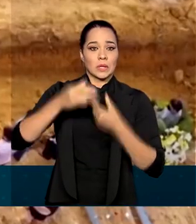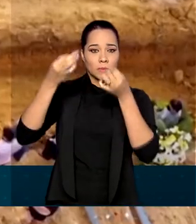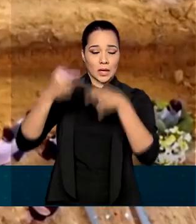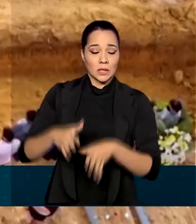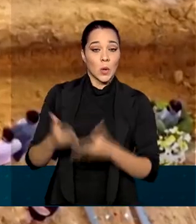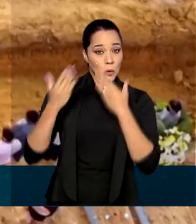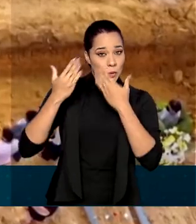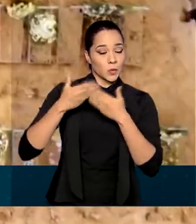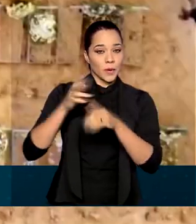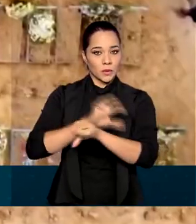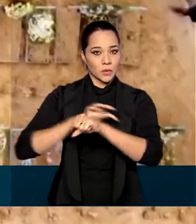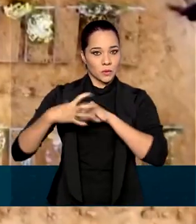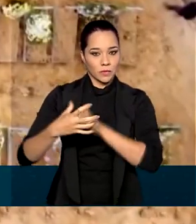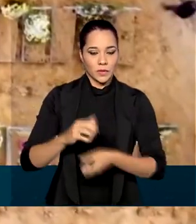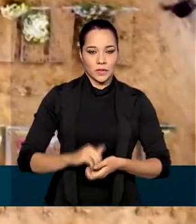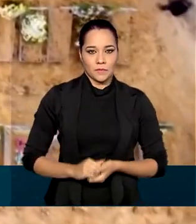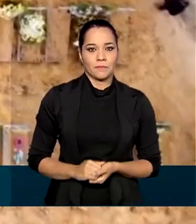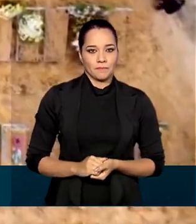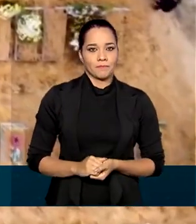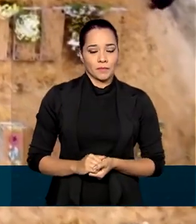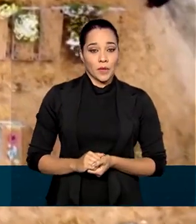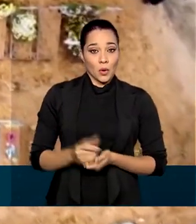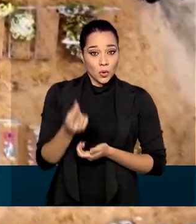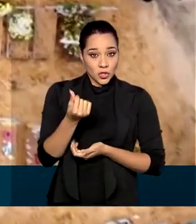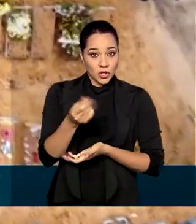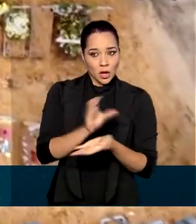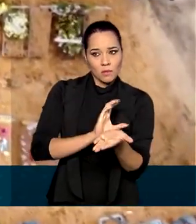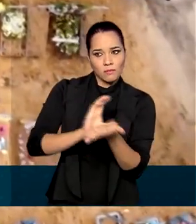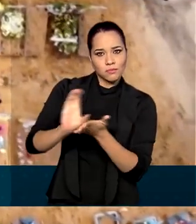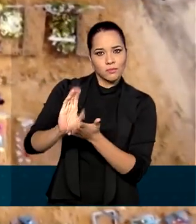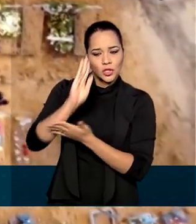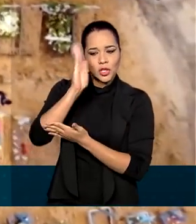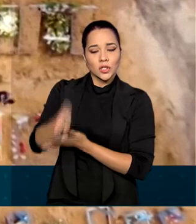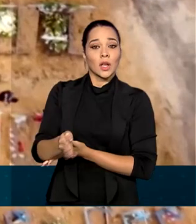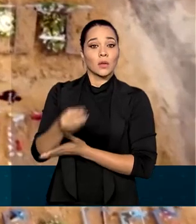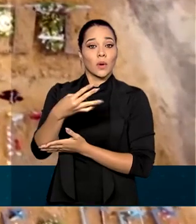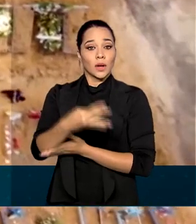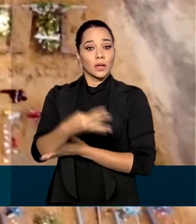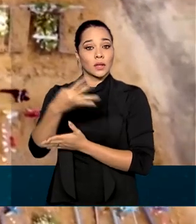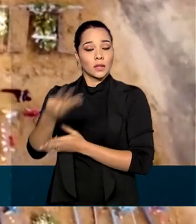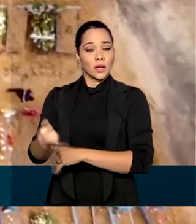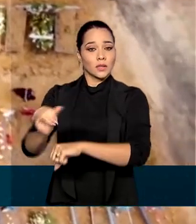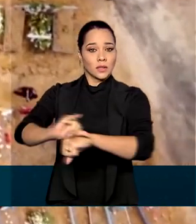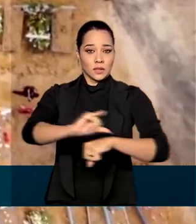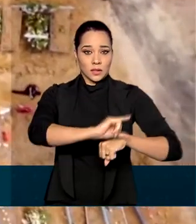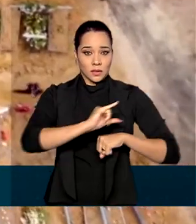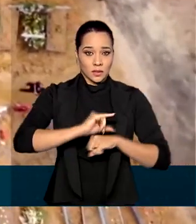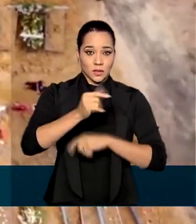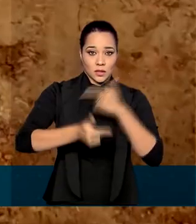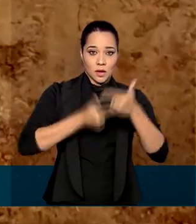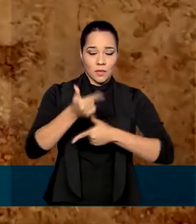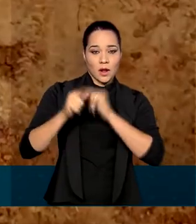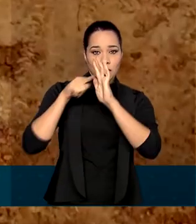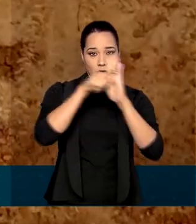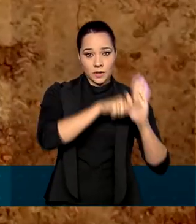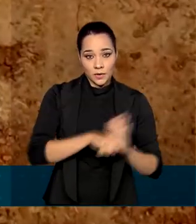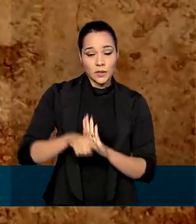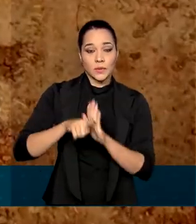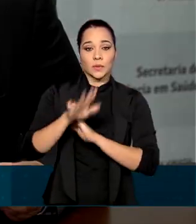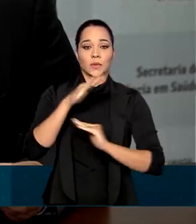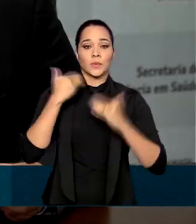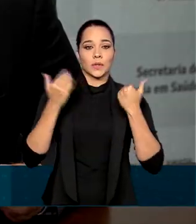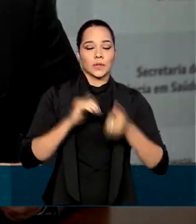suspeita de covid-19. A verba será direcionada às 43 unidades do serviço de verificação de